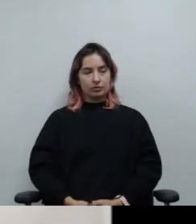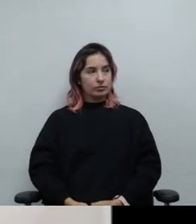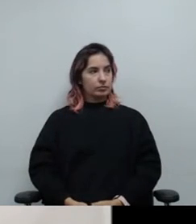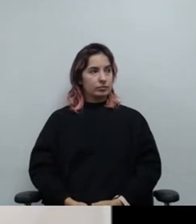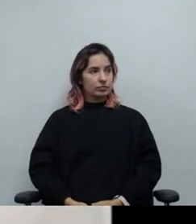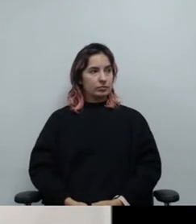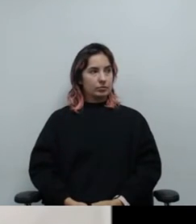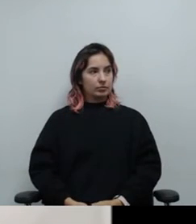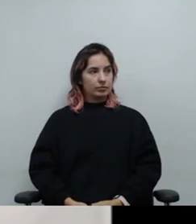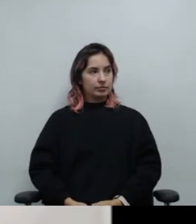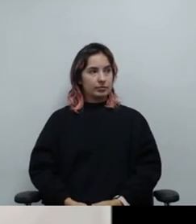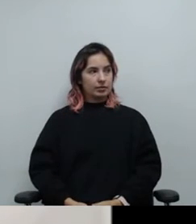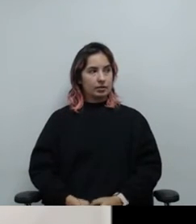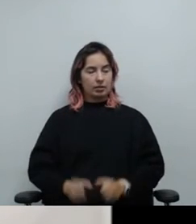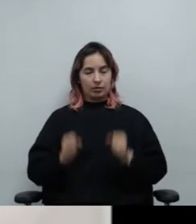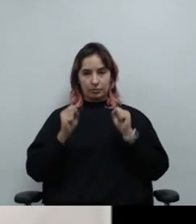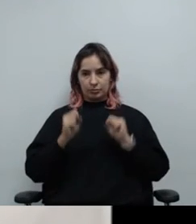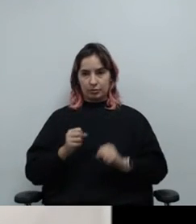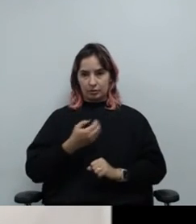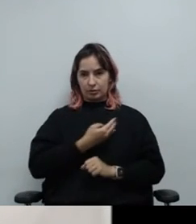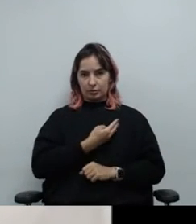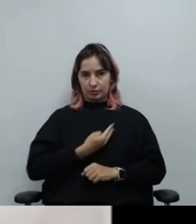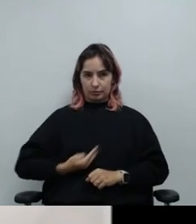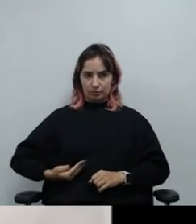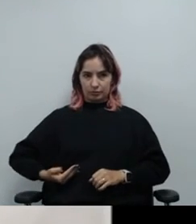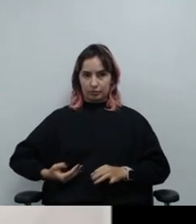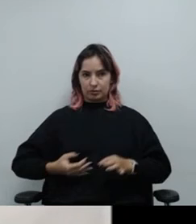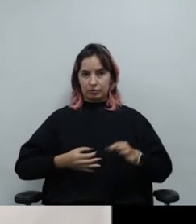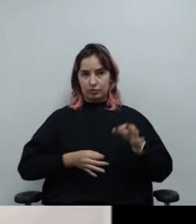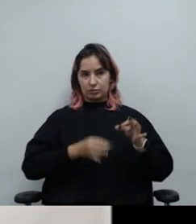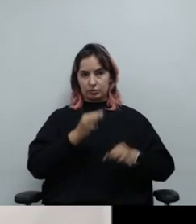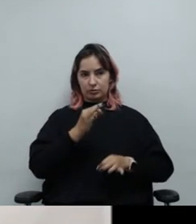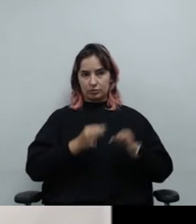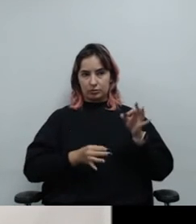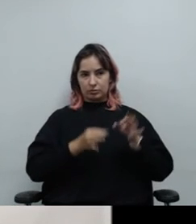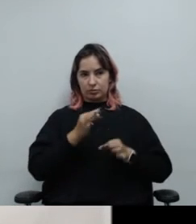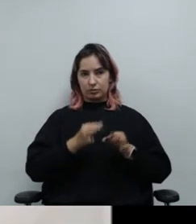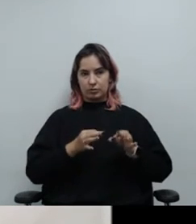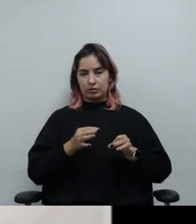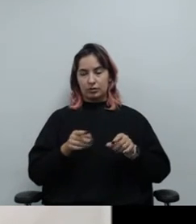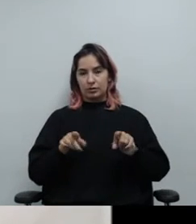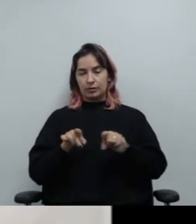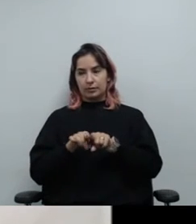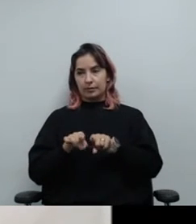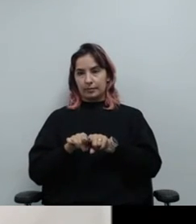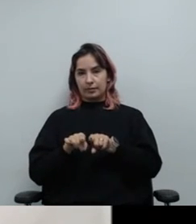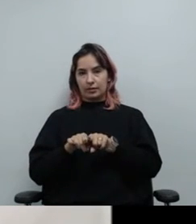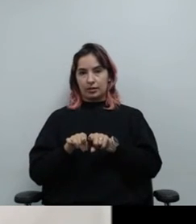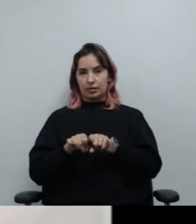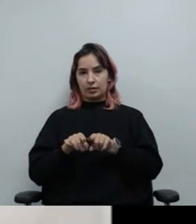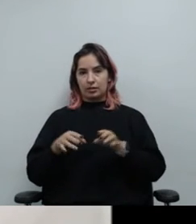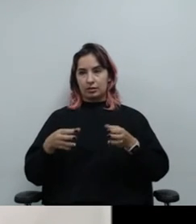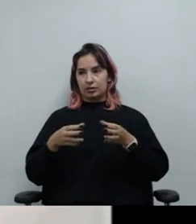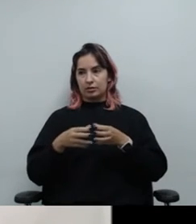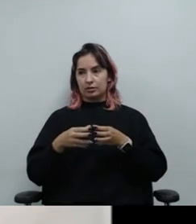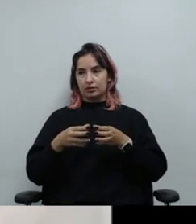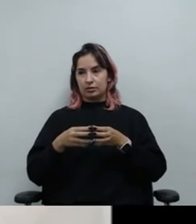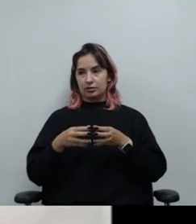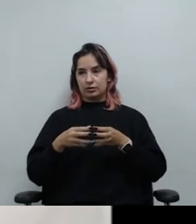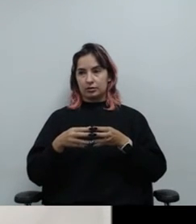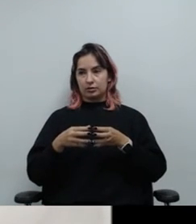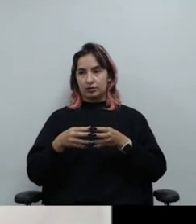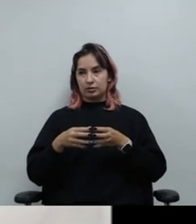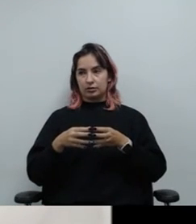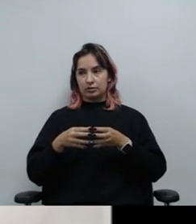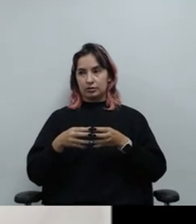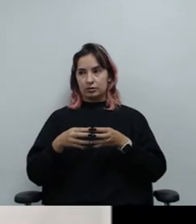do poder público judiciário, né, e também as comunidades